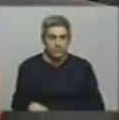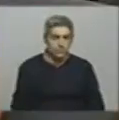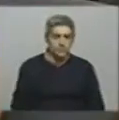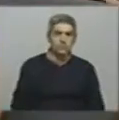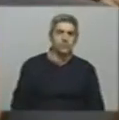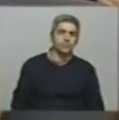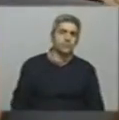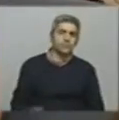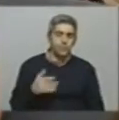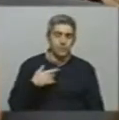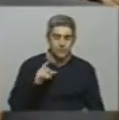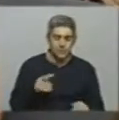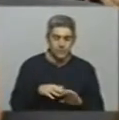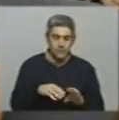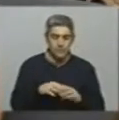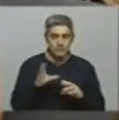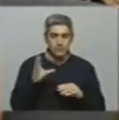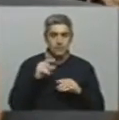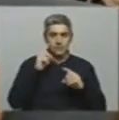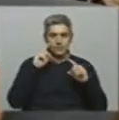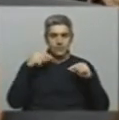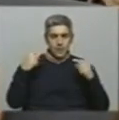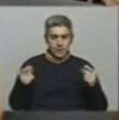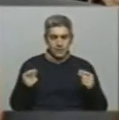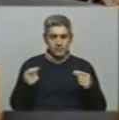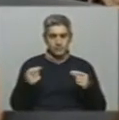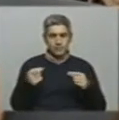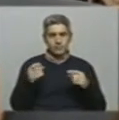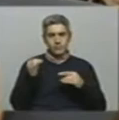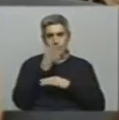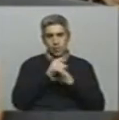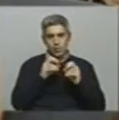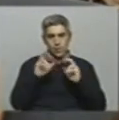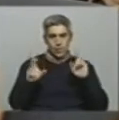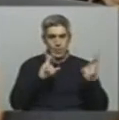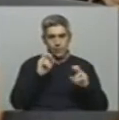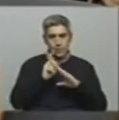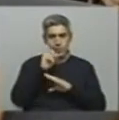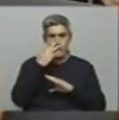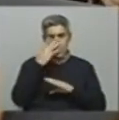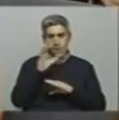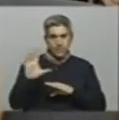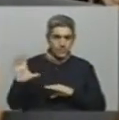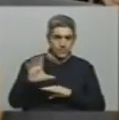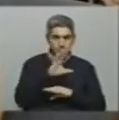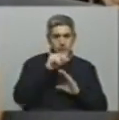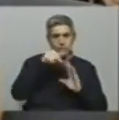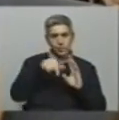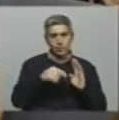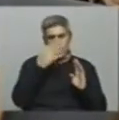missão agora quando eu comecei a fazer mais viagens pela Europa, Norte de África e Sul de